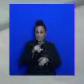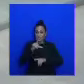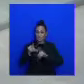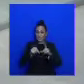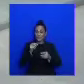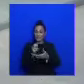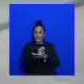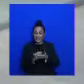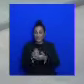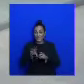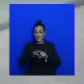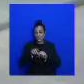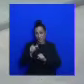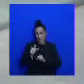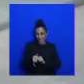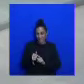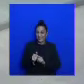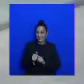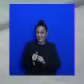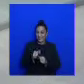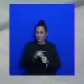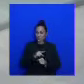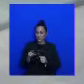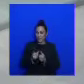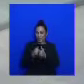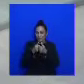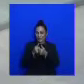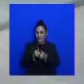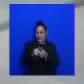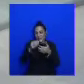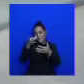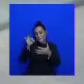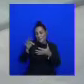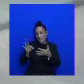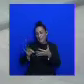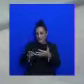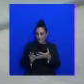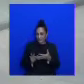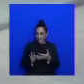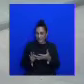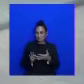os sorteios da Quina, do Super 7, você acompanhando cada detalhe.